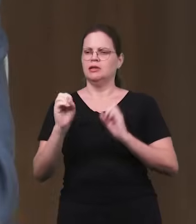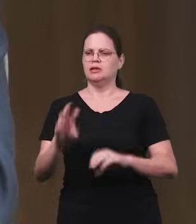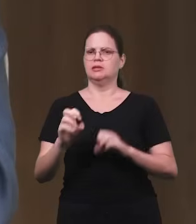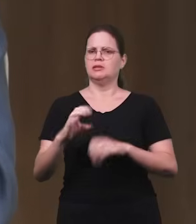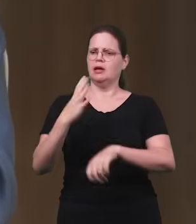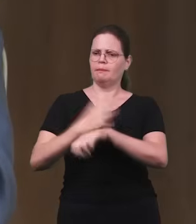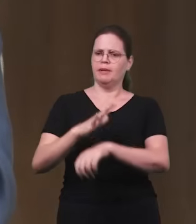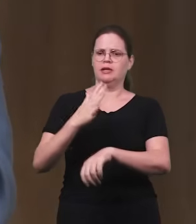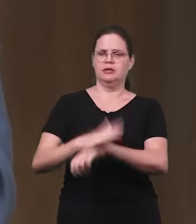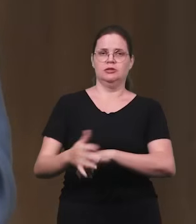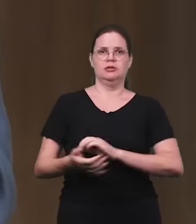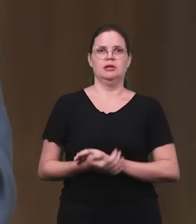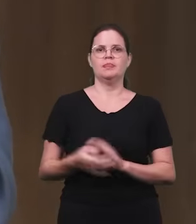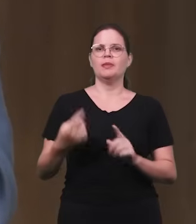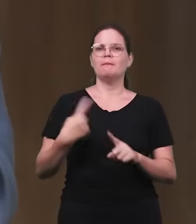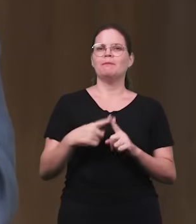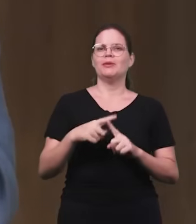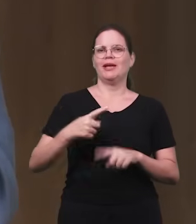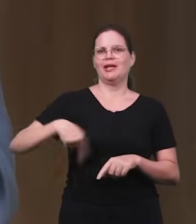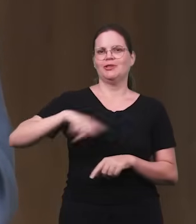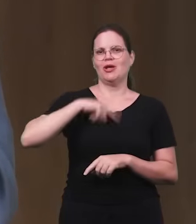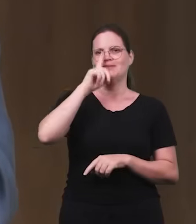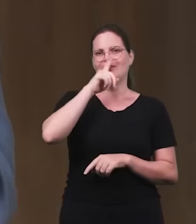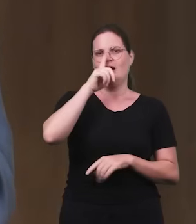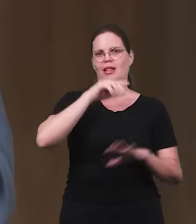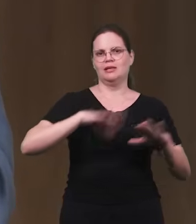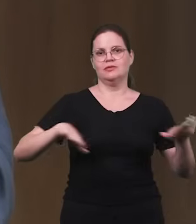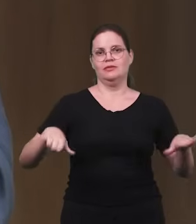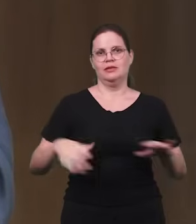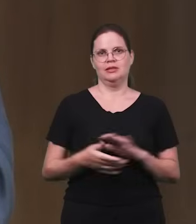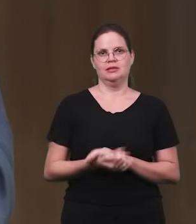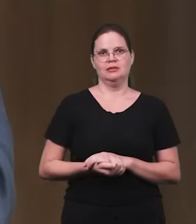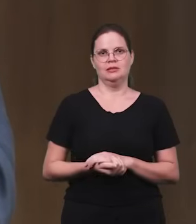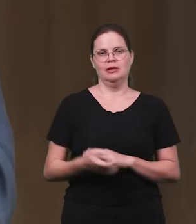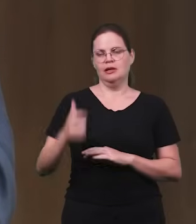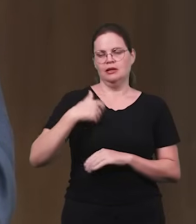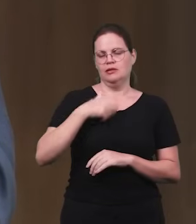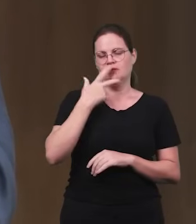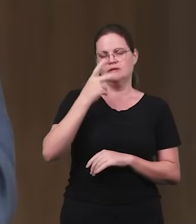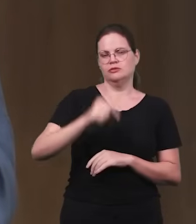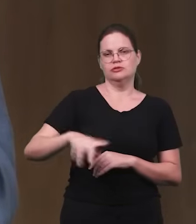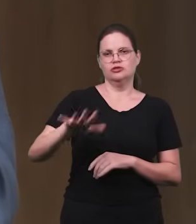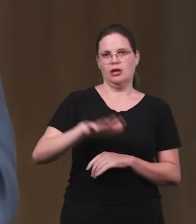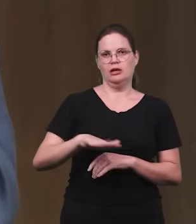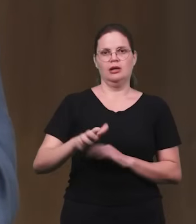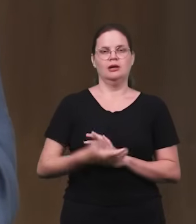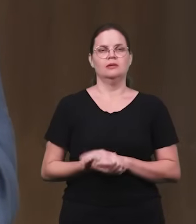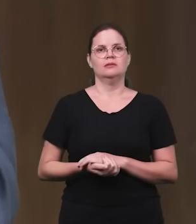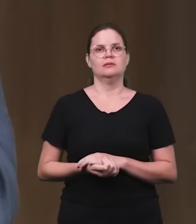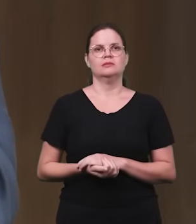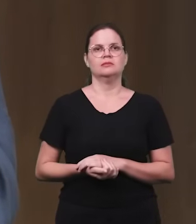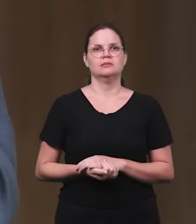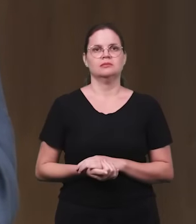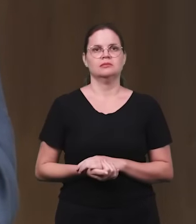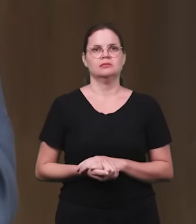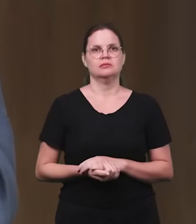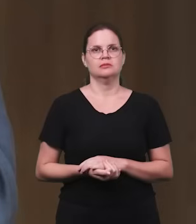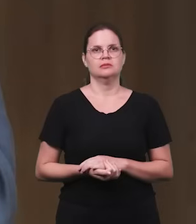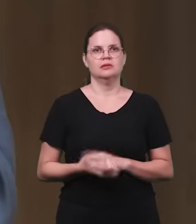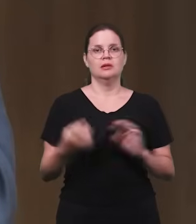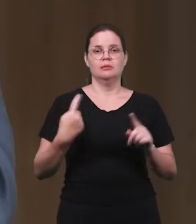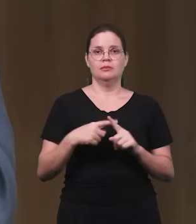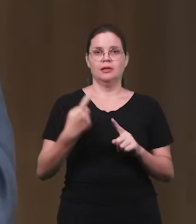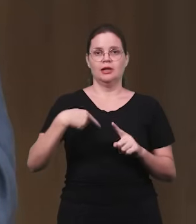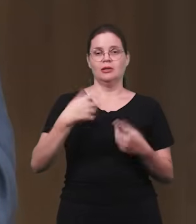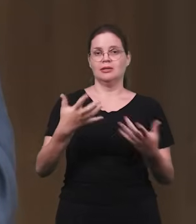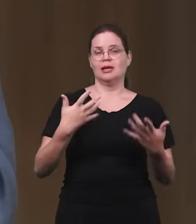que eu falei que eu acho que a gente falha às vezes? A impressão, não estou falando que isso é uma verdade, é que a gente espera muito que o